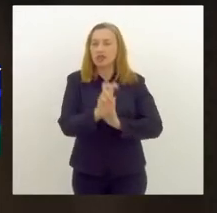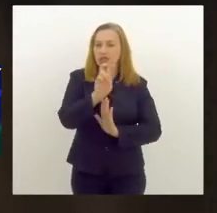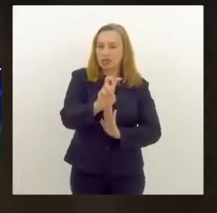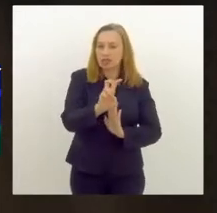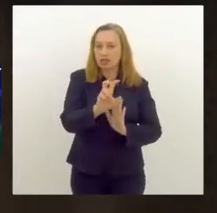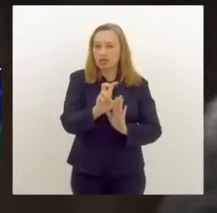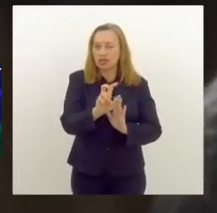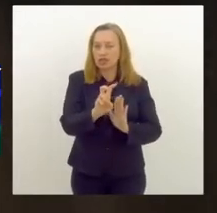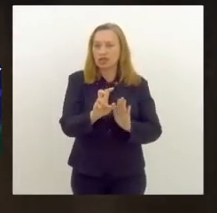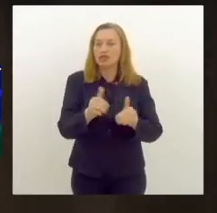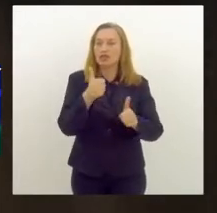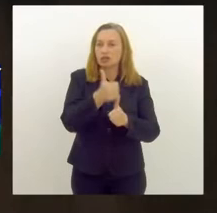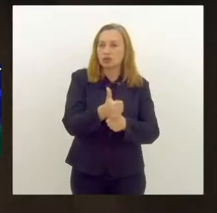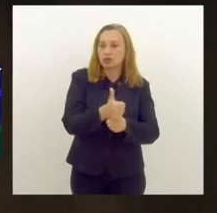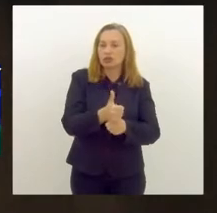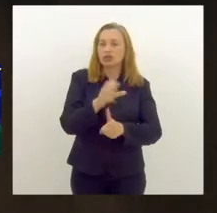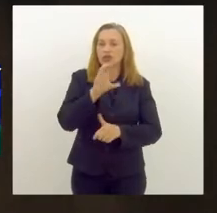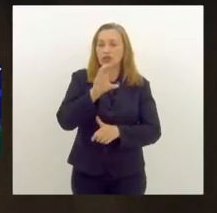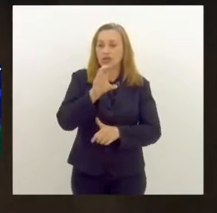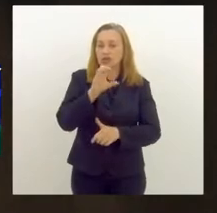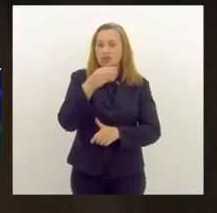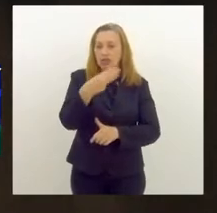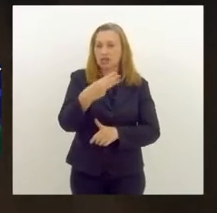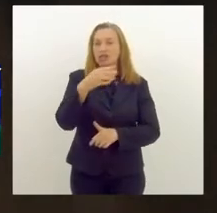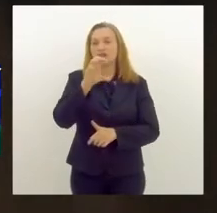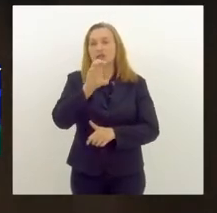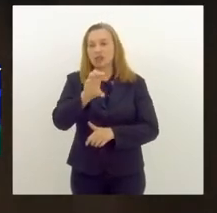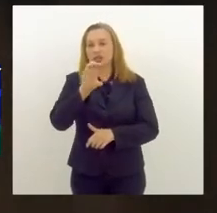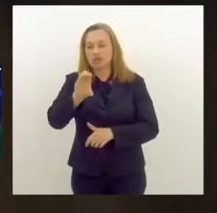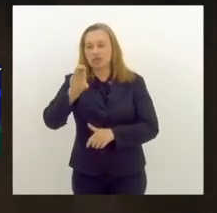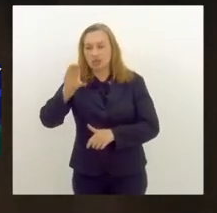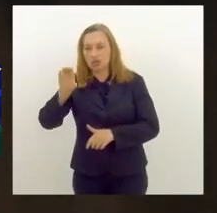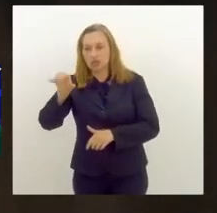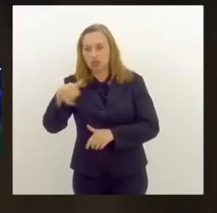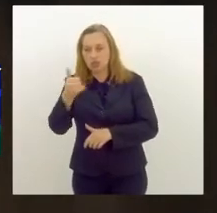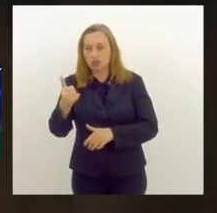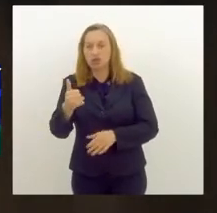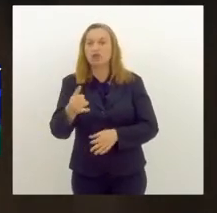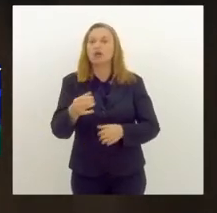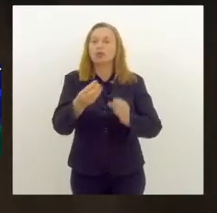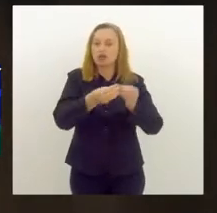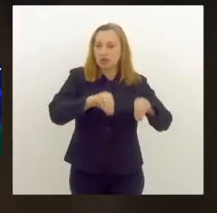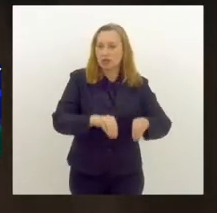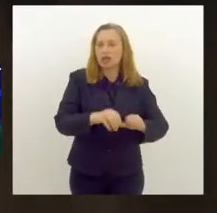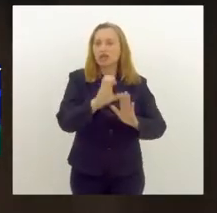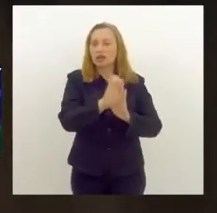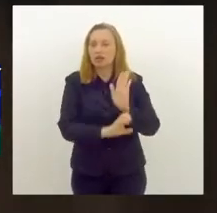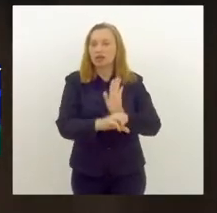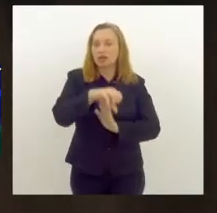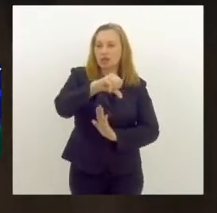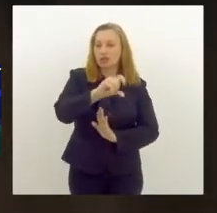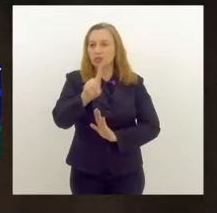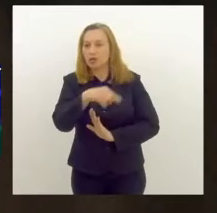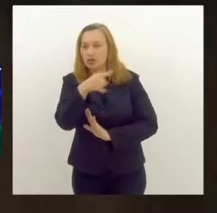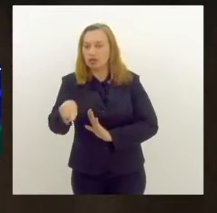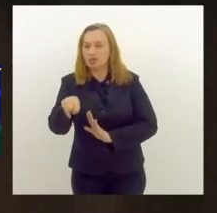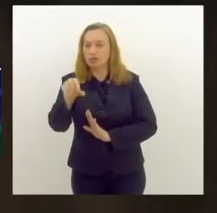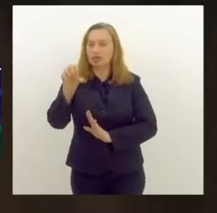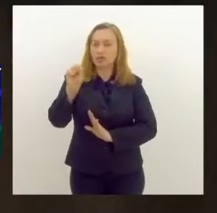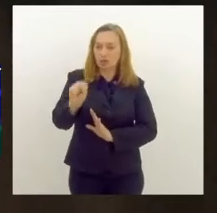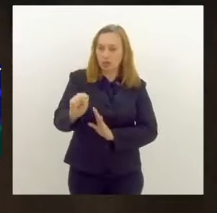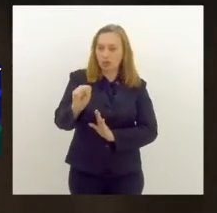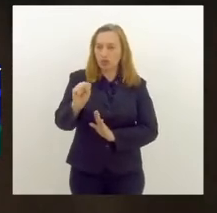pela emenda 3 da CCJ, prejudicada a emenda 9 pela rejeição da emenda